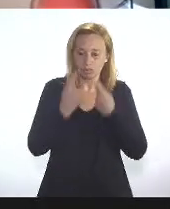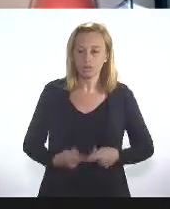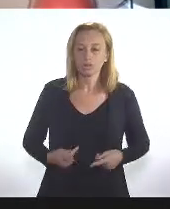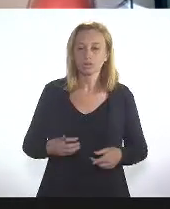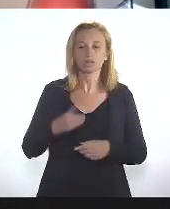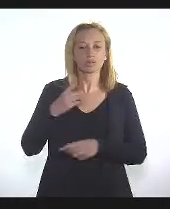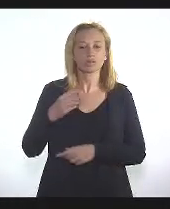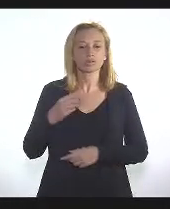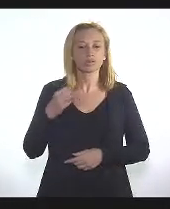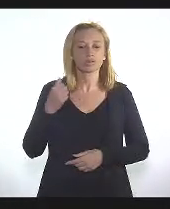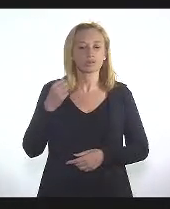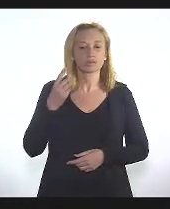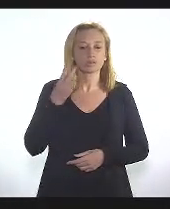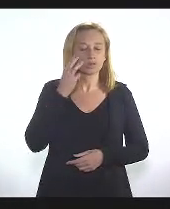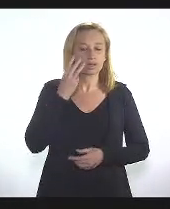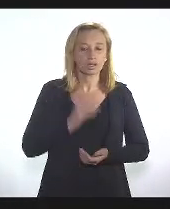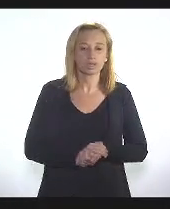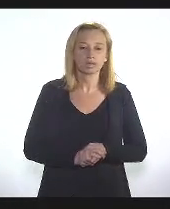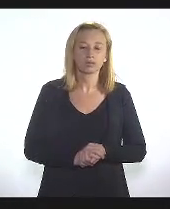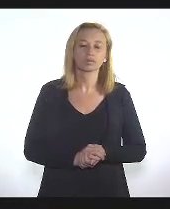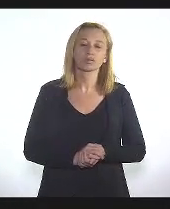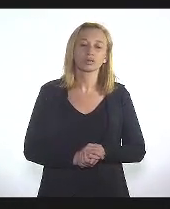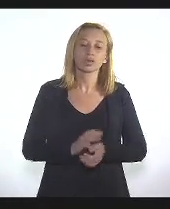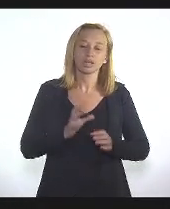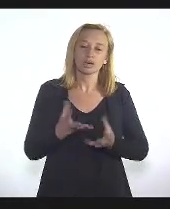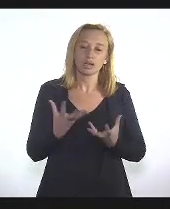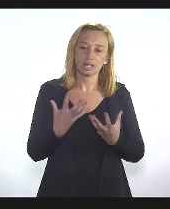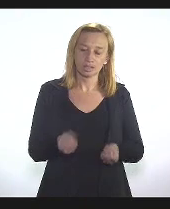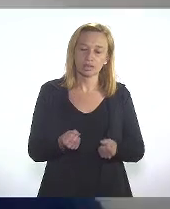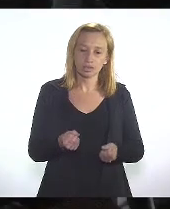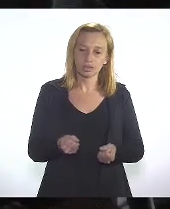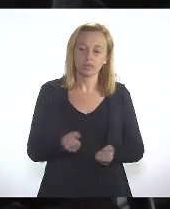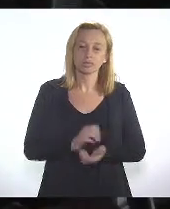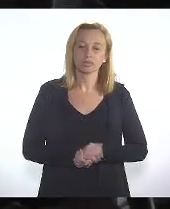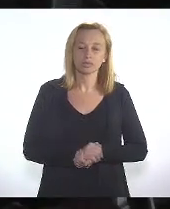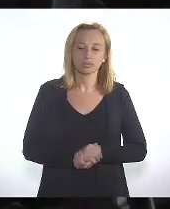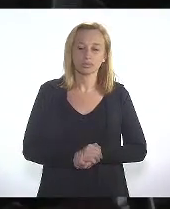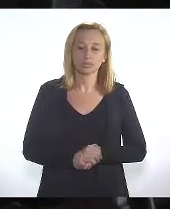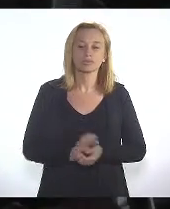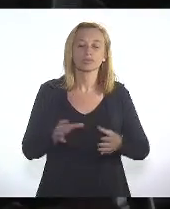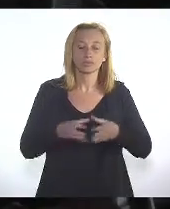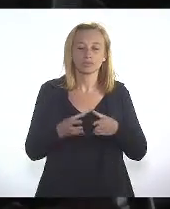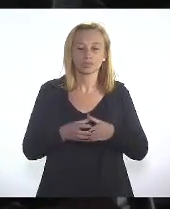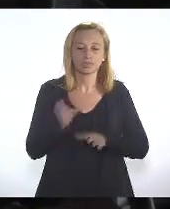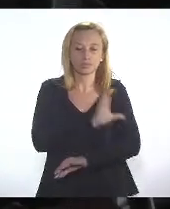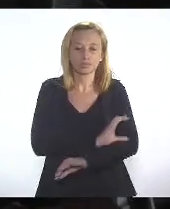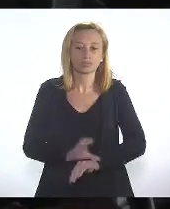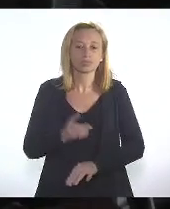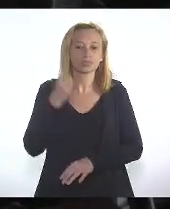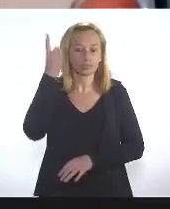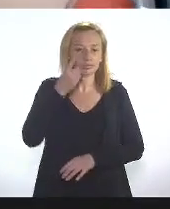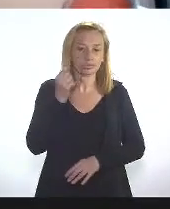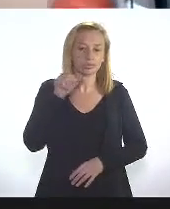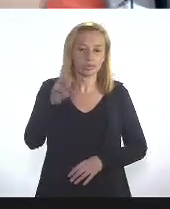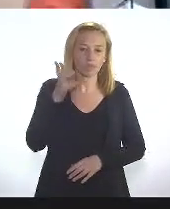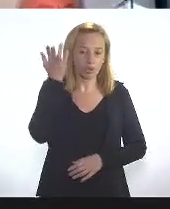Vou acompanhar o parecer da Comissão de Educação favorável no mérito sem prejuízo das emendas. Pela Comissão de Cultura, deputado Eliomar Coelho.